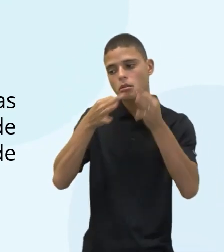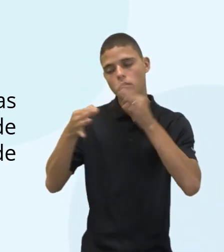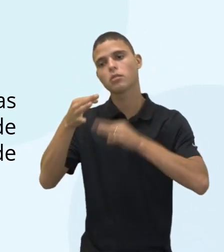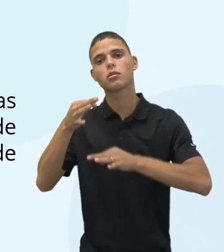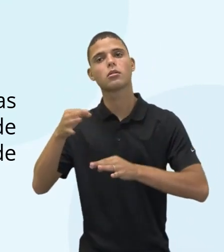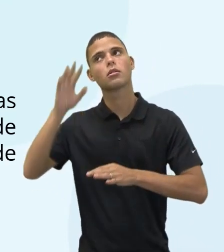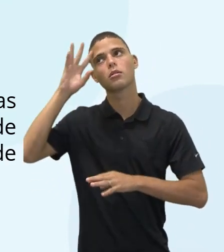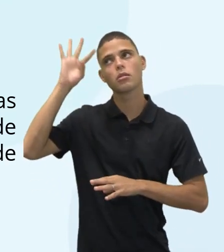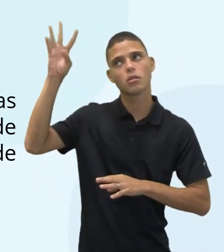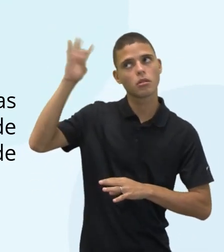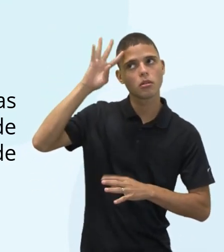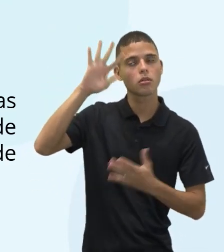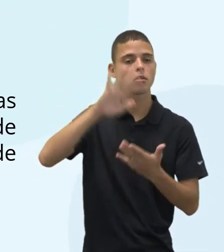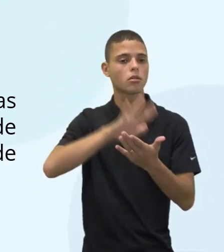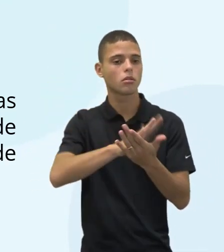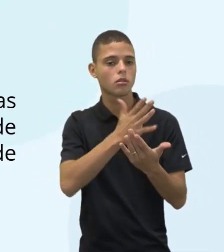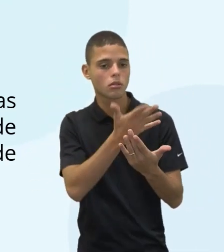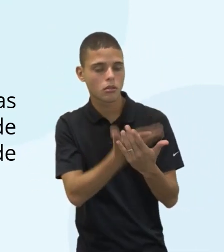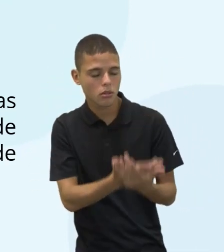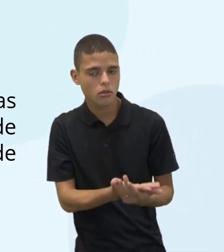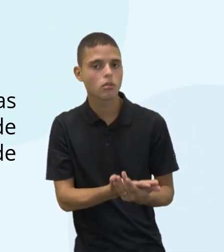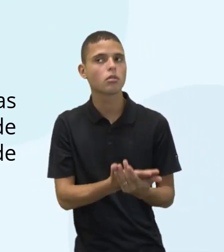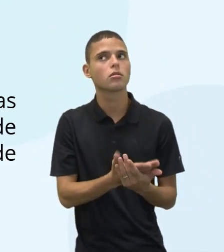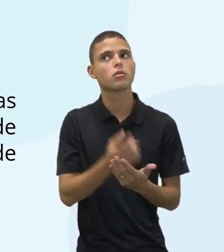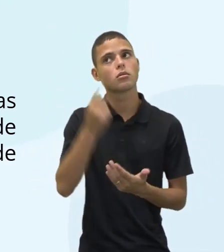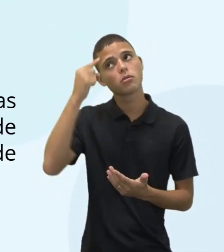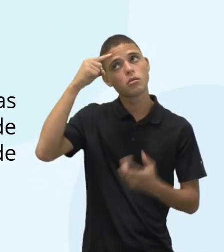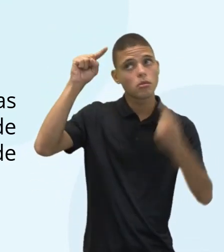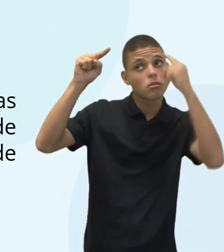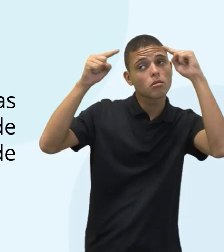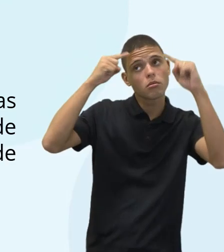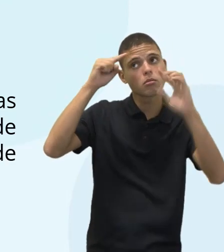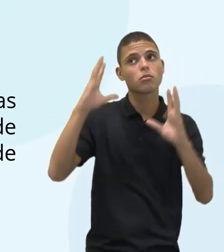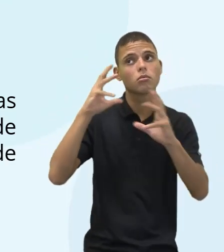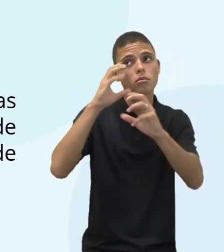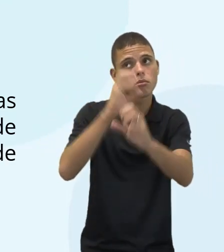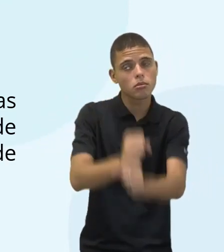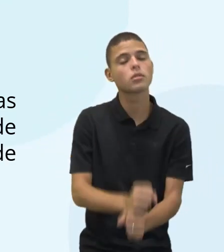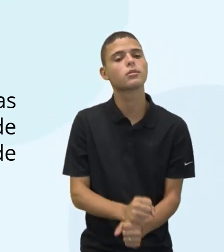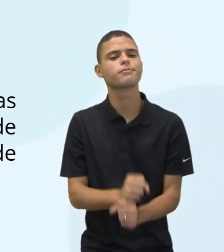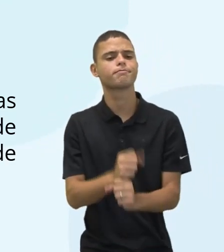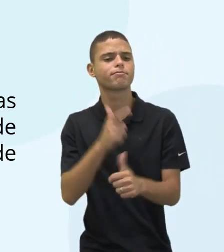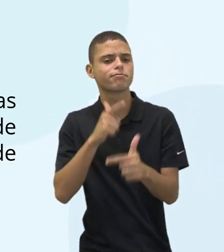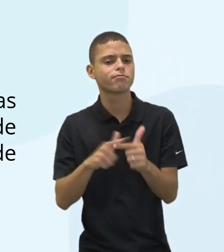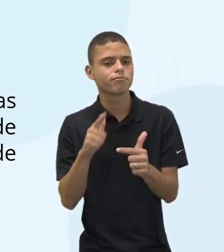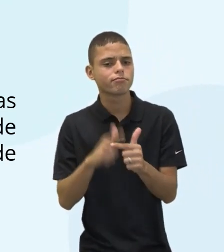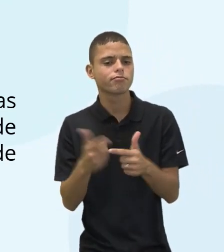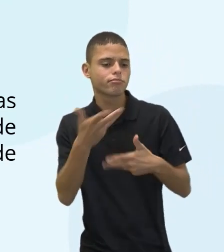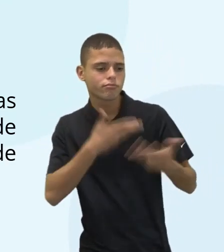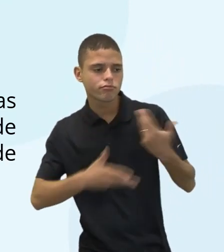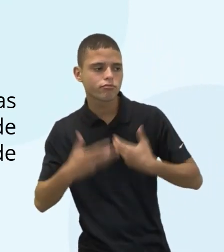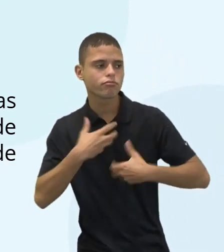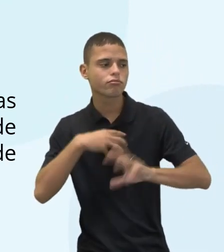reflexão, interpretação, criatividade, resolução de problemas, curiosidade intelectual, empatia, diálogo e